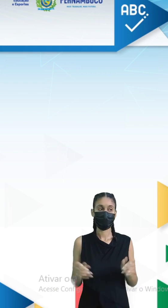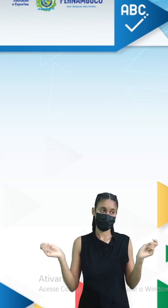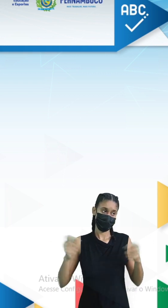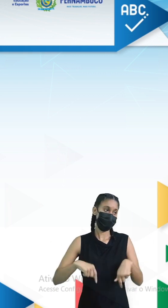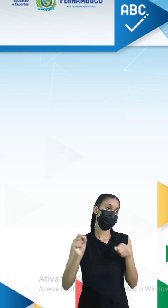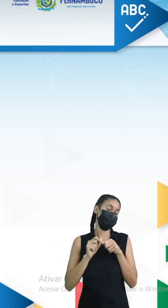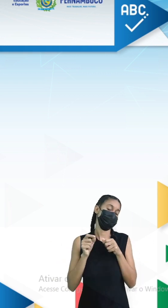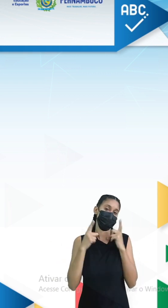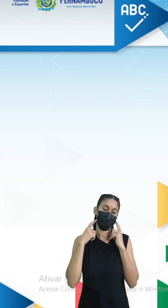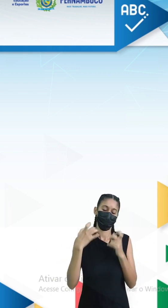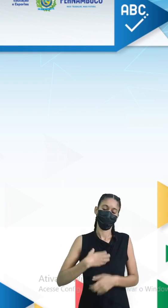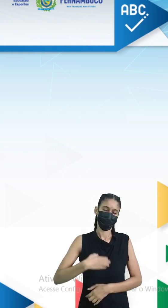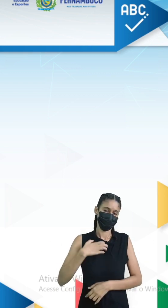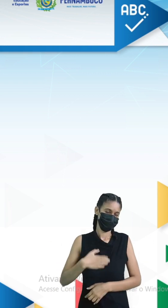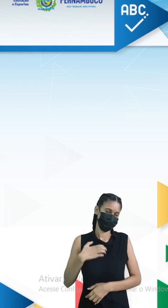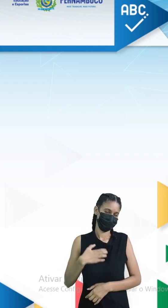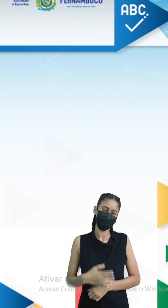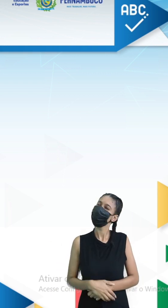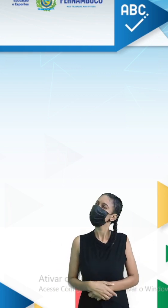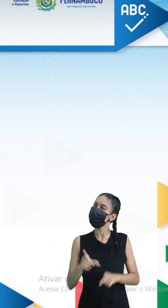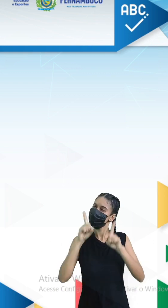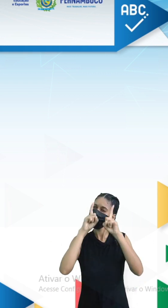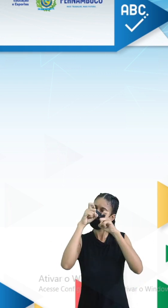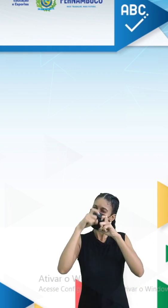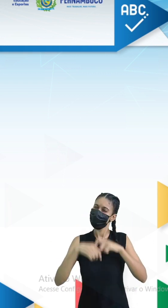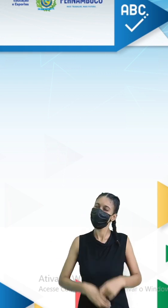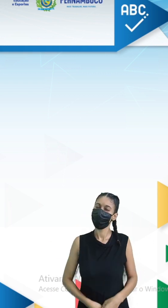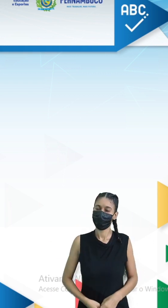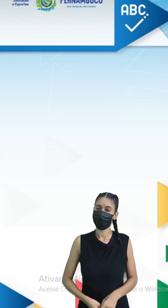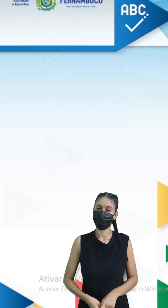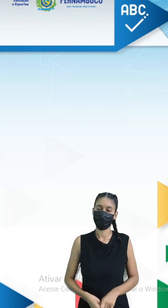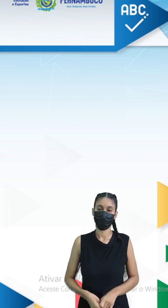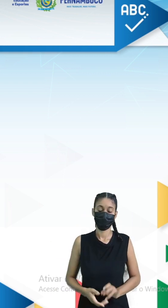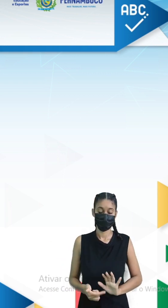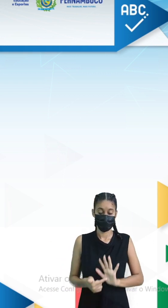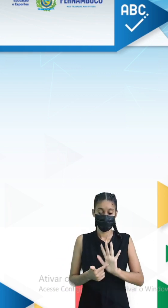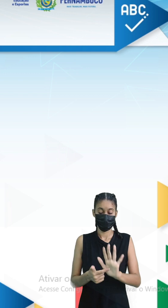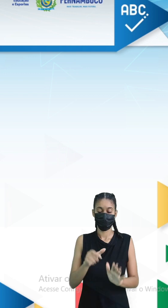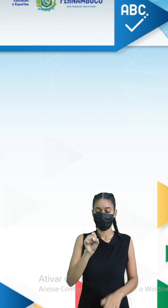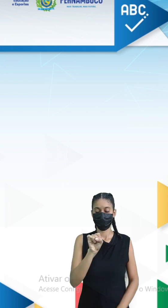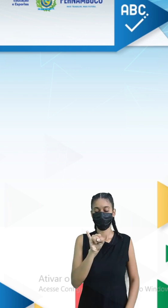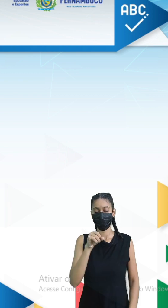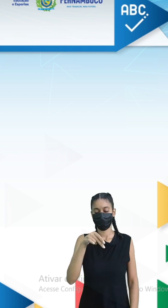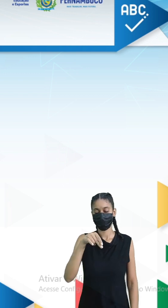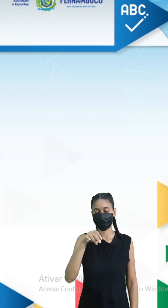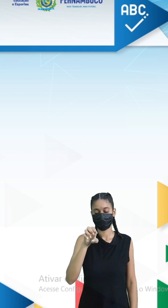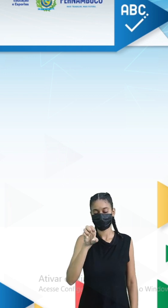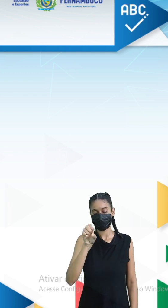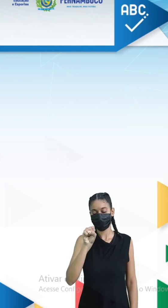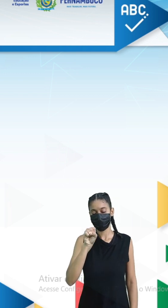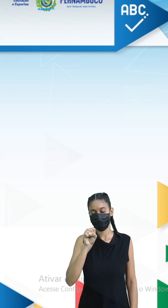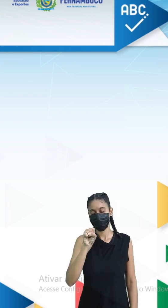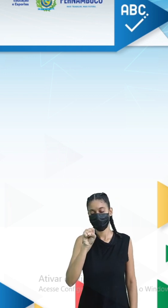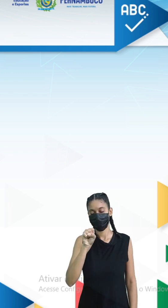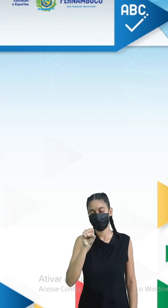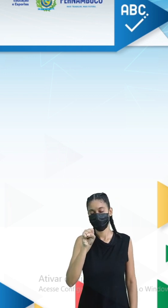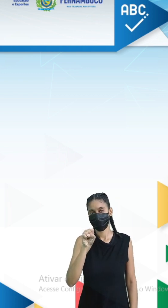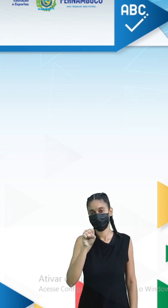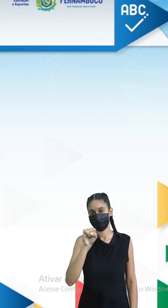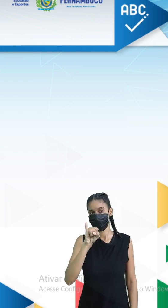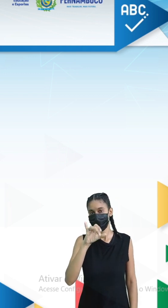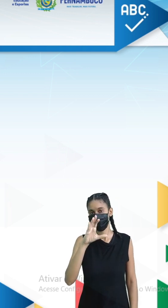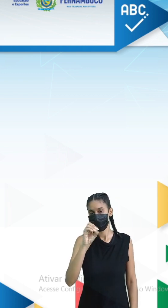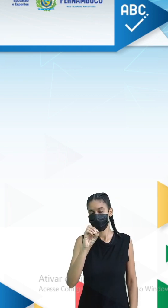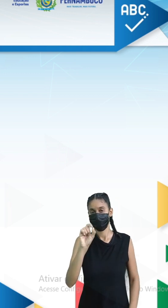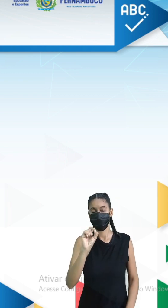de raiva, ela franzia a testa, está me dando um sinal cinésico de tensão. Então, a gente